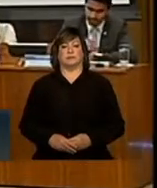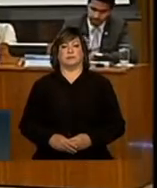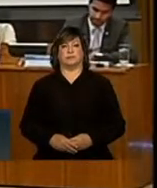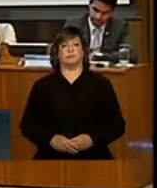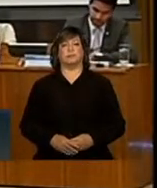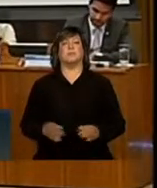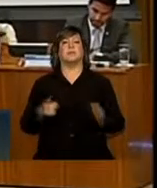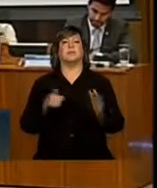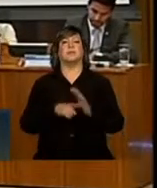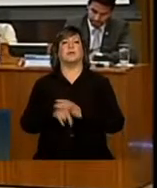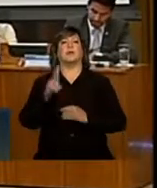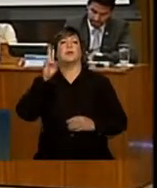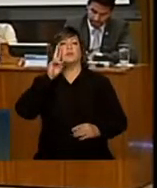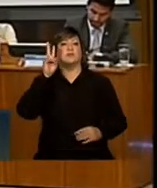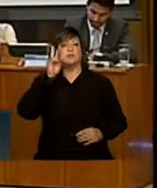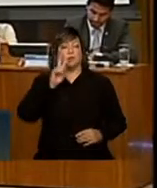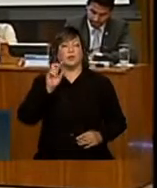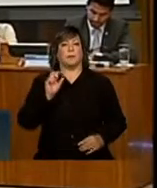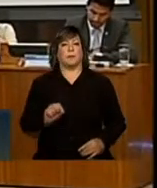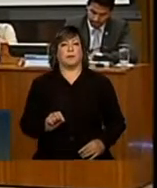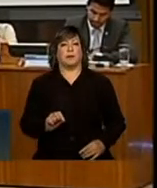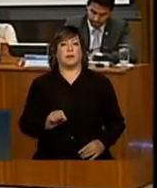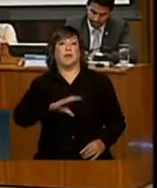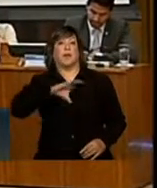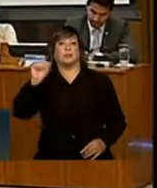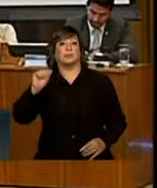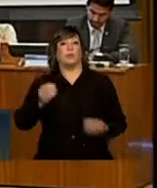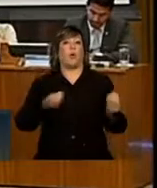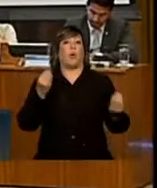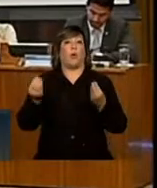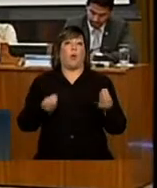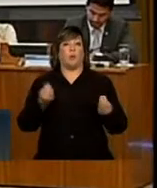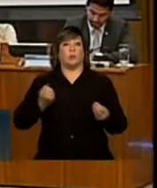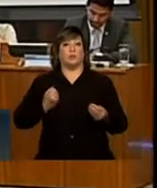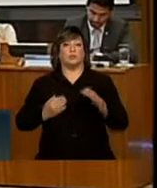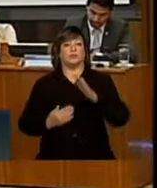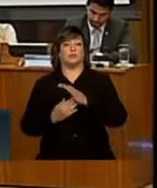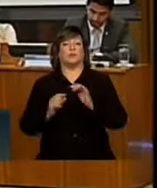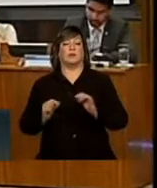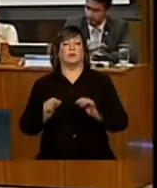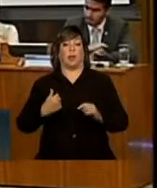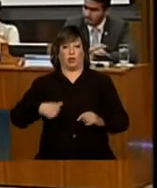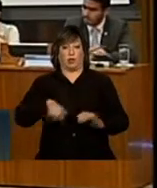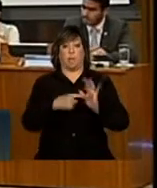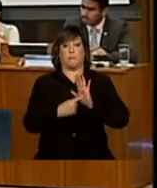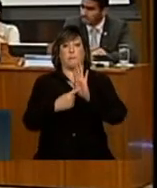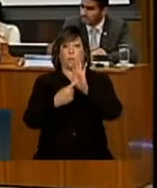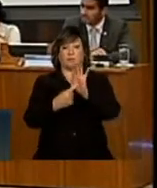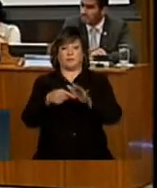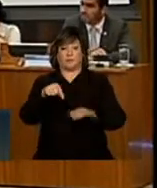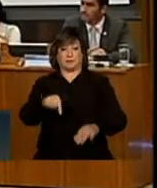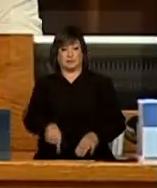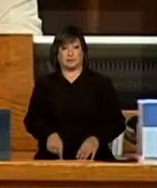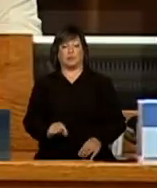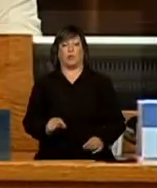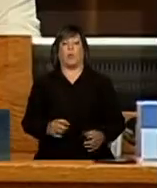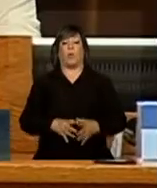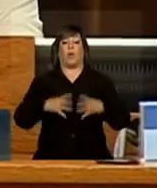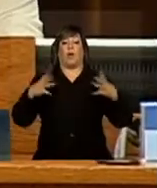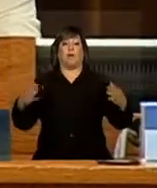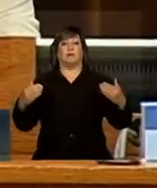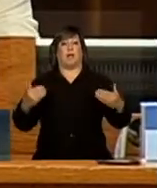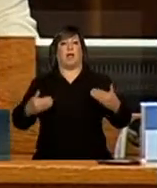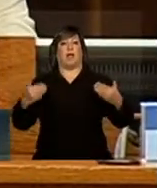A pergunta sobre a questão do ranking. O que nós mostramos aqui foi os grandes avanços que o Brasil